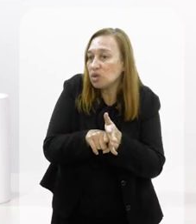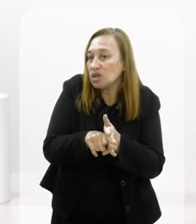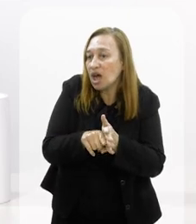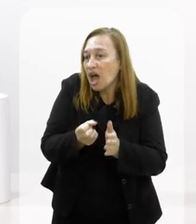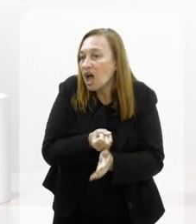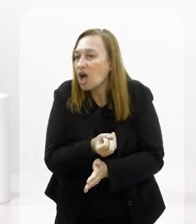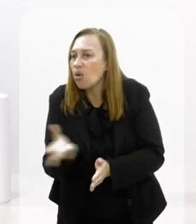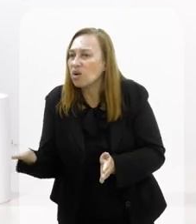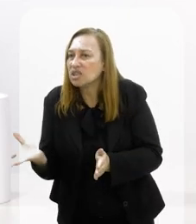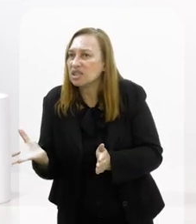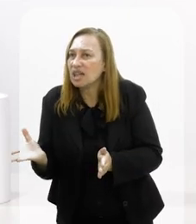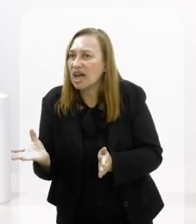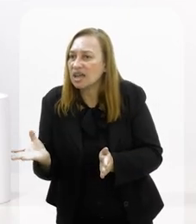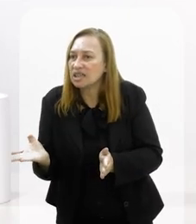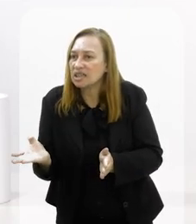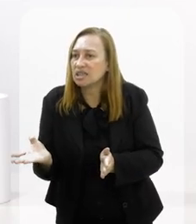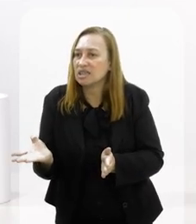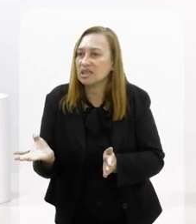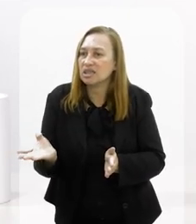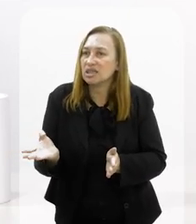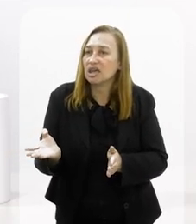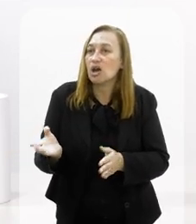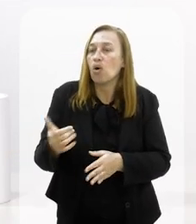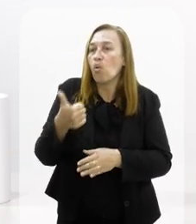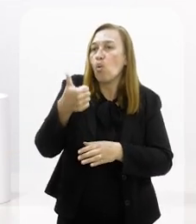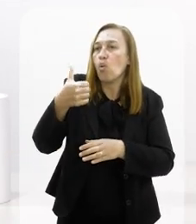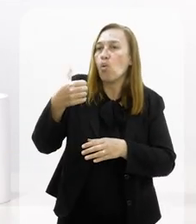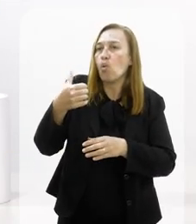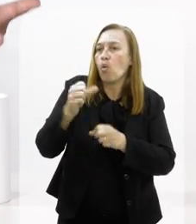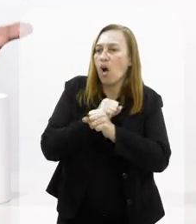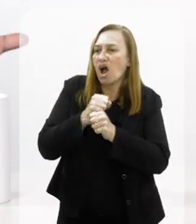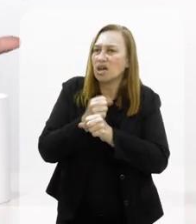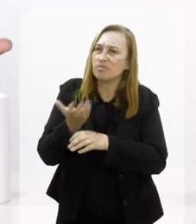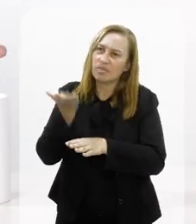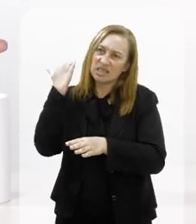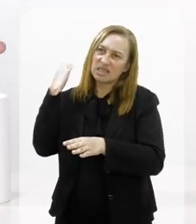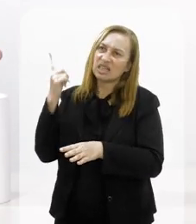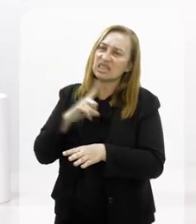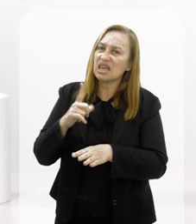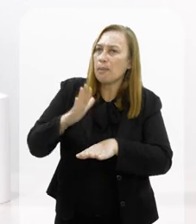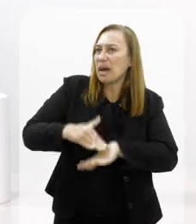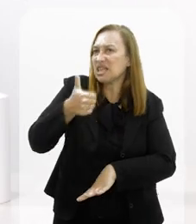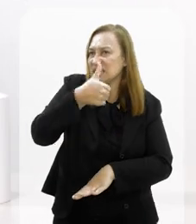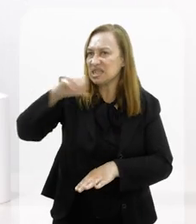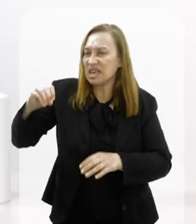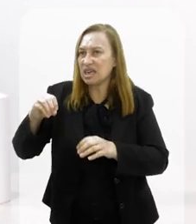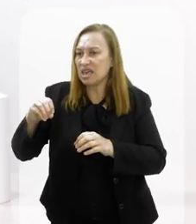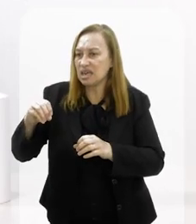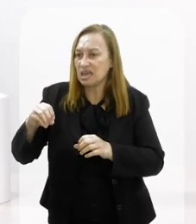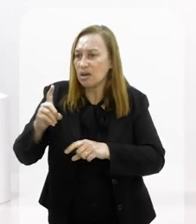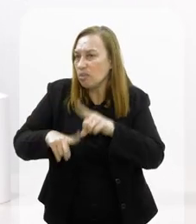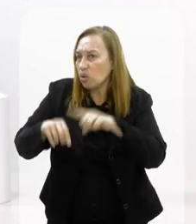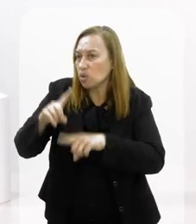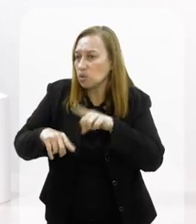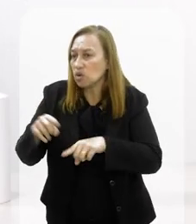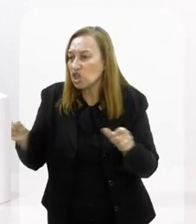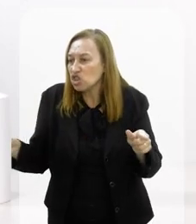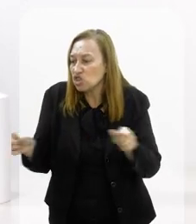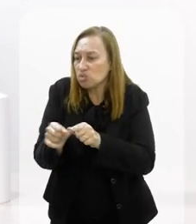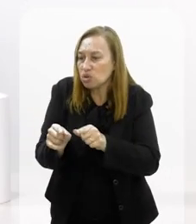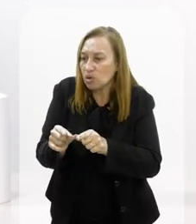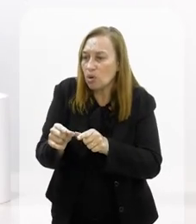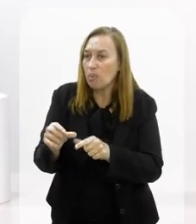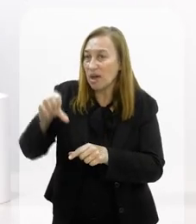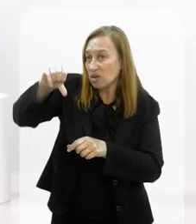quantidade de encaixes no ano anterior por exemplo a mocidade tinha mais de 100 peças de encaixe no primeiro ano nosso no primeiro campeonato a gente